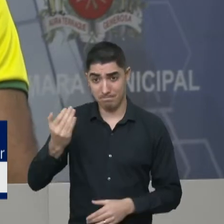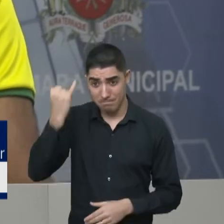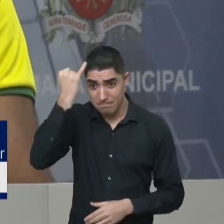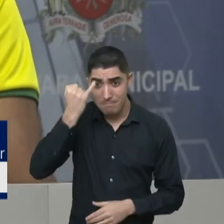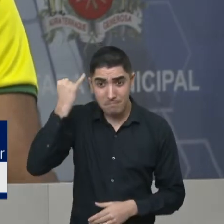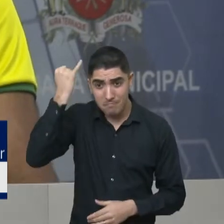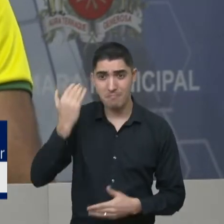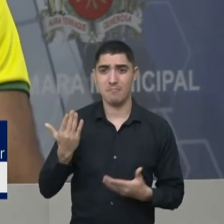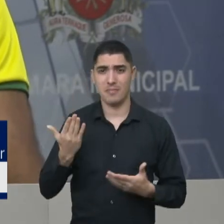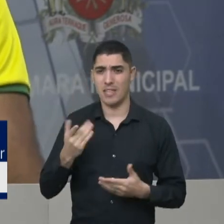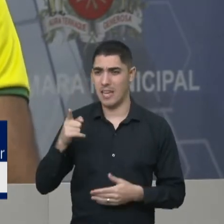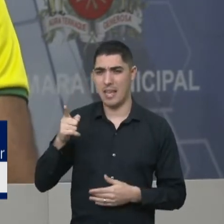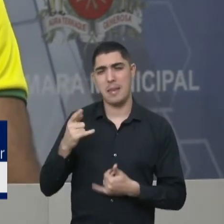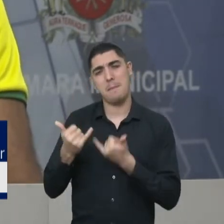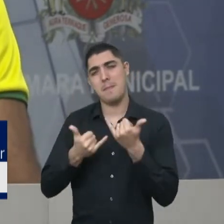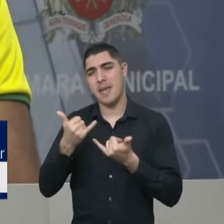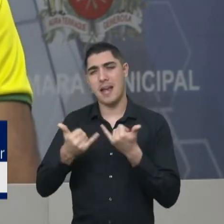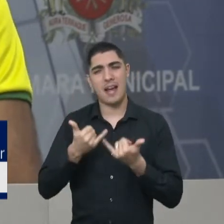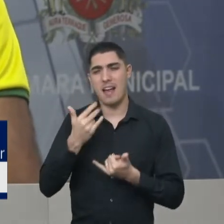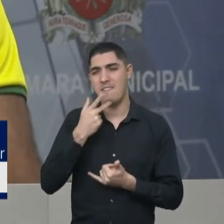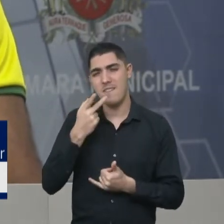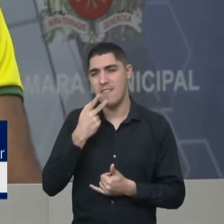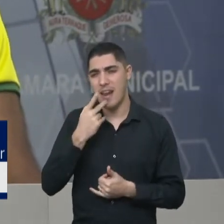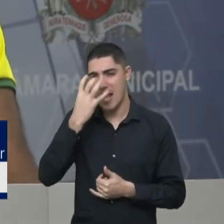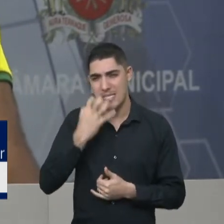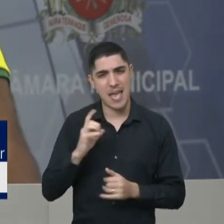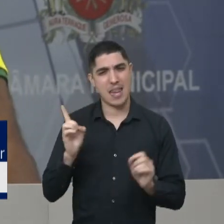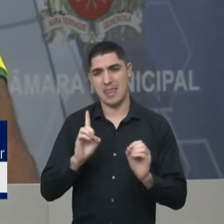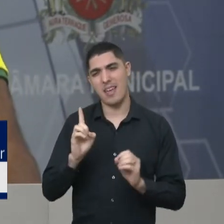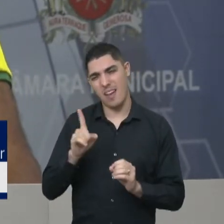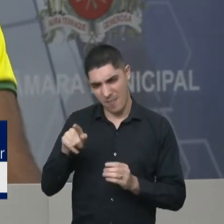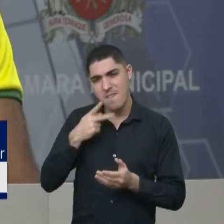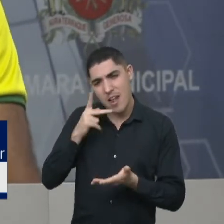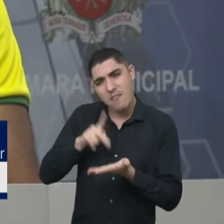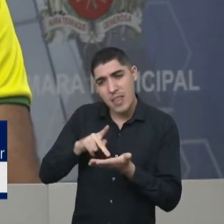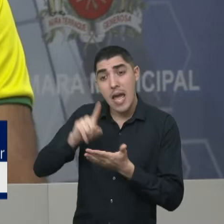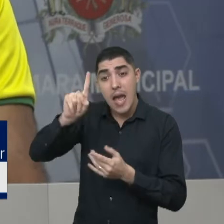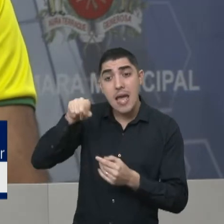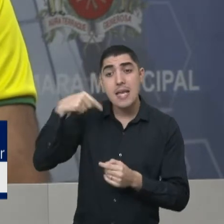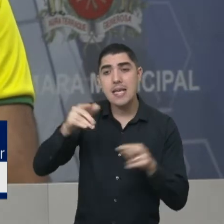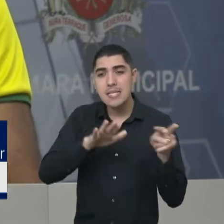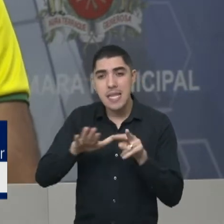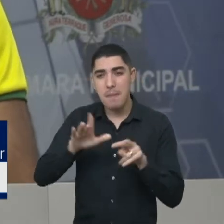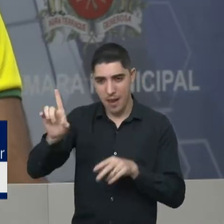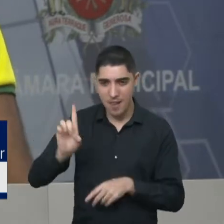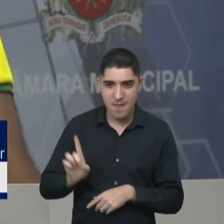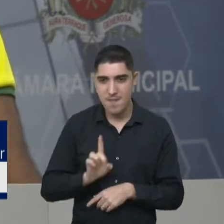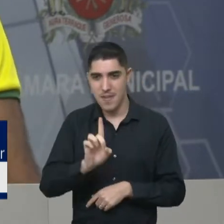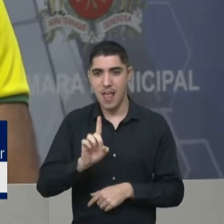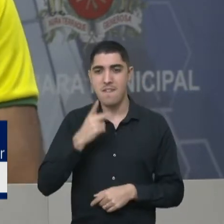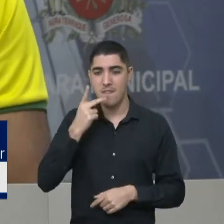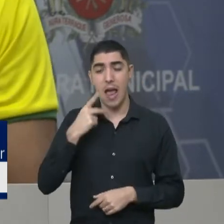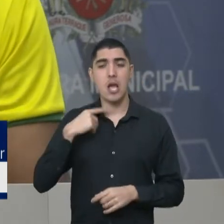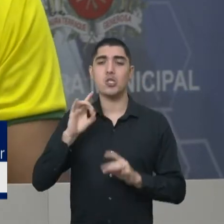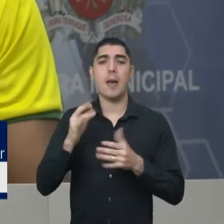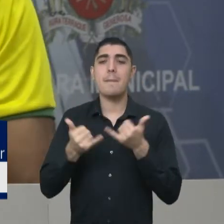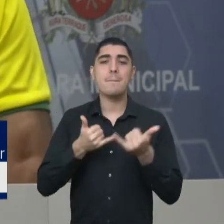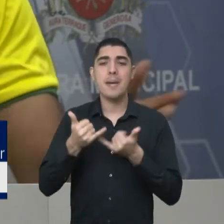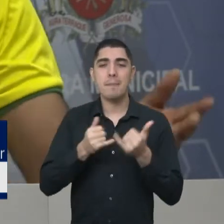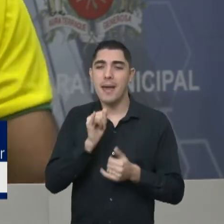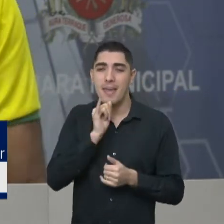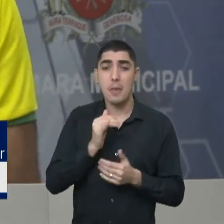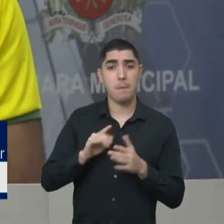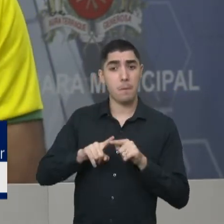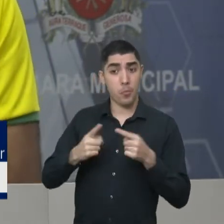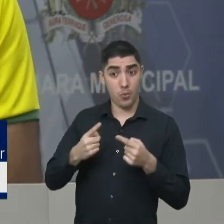brincou, o Zé Cláudio não falou sério. Com certeza na semana que vem ele vai vir aqui, olha, fiz uma grande brincadeira e tal. Porque o Zé Cláudio é um